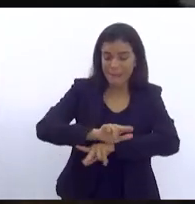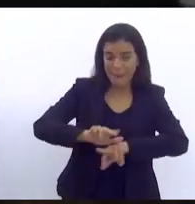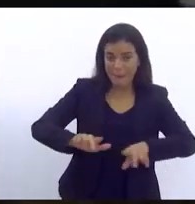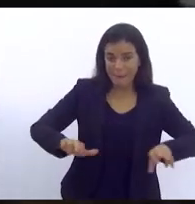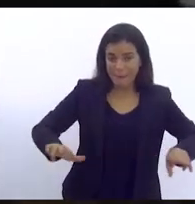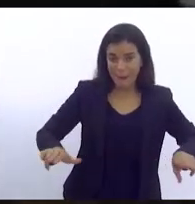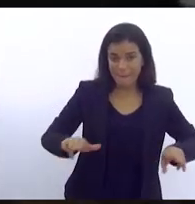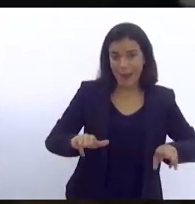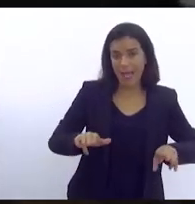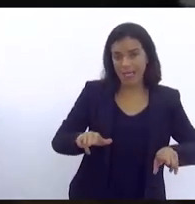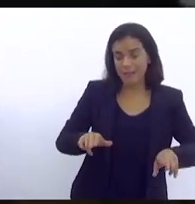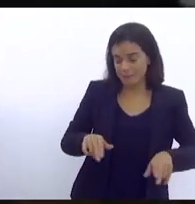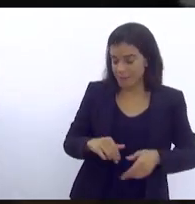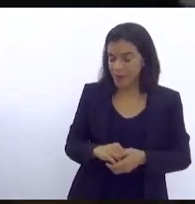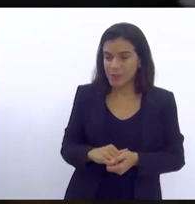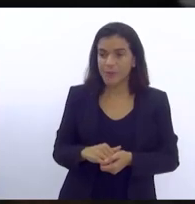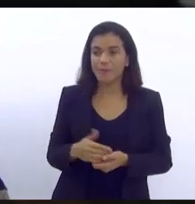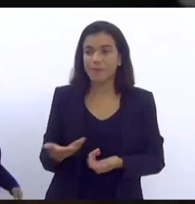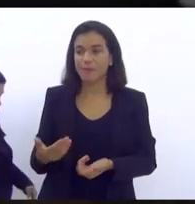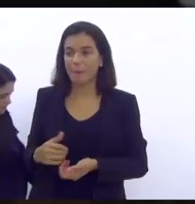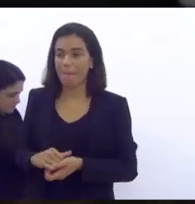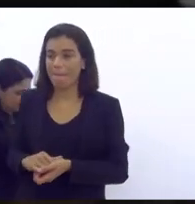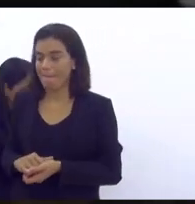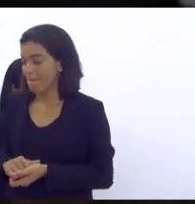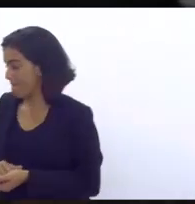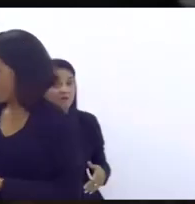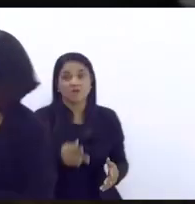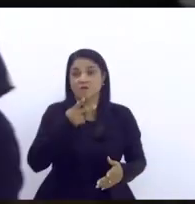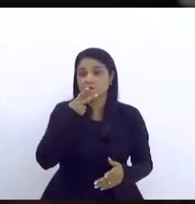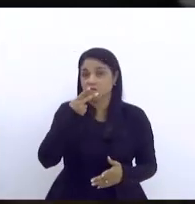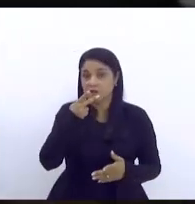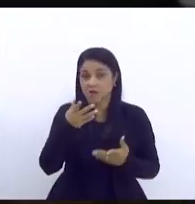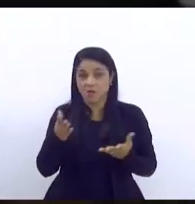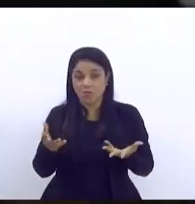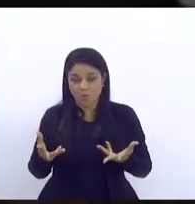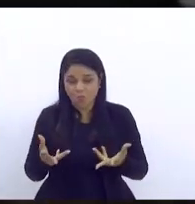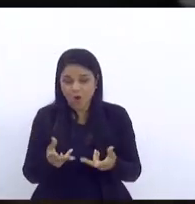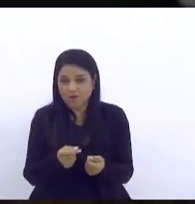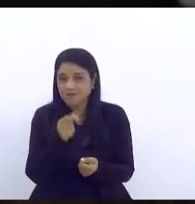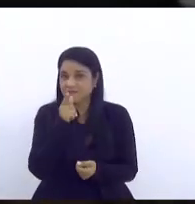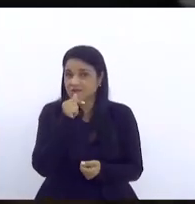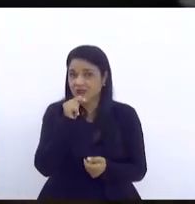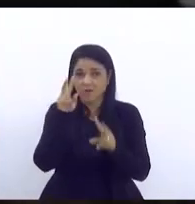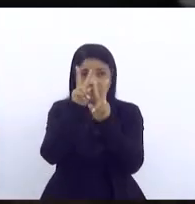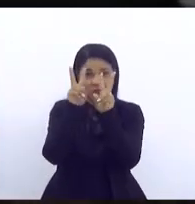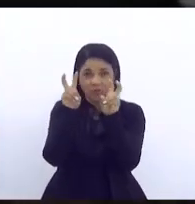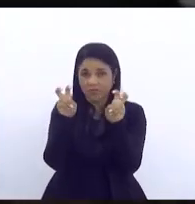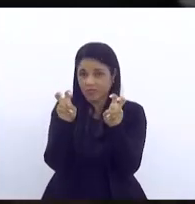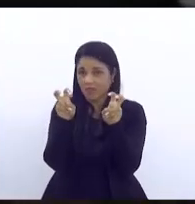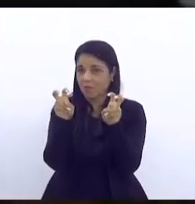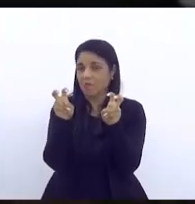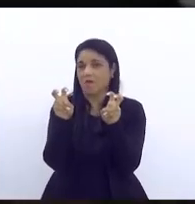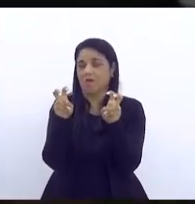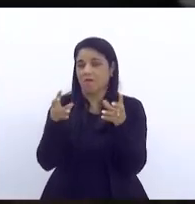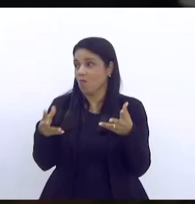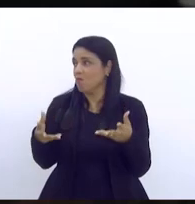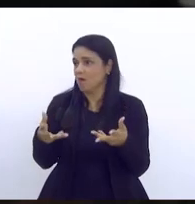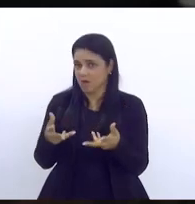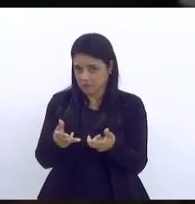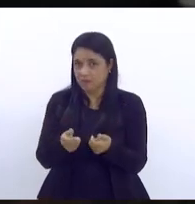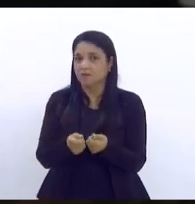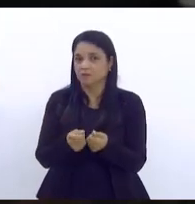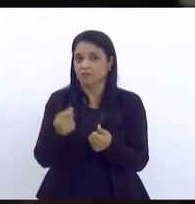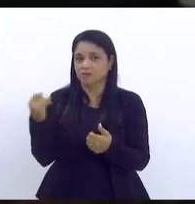em Águas do Rio de Janeiro então falar da qualidade da água e do quanto que esse tema da qualidade da água tá